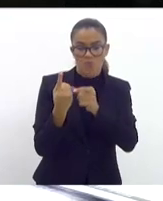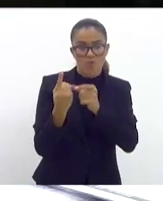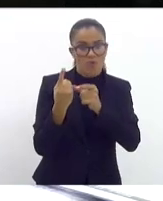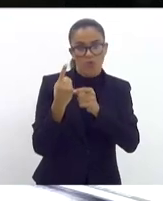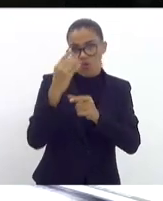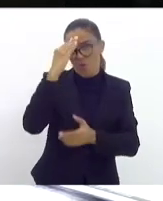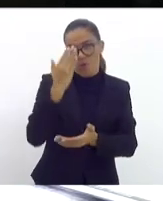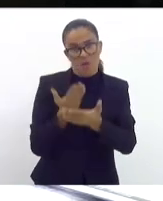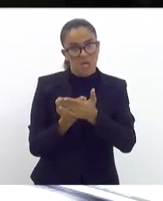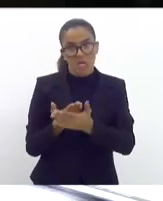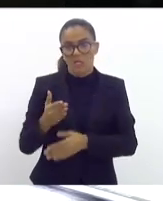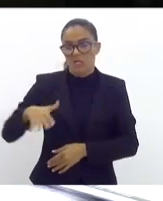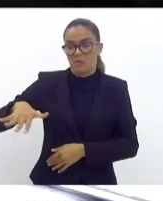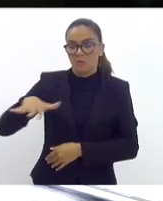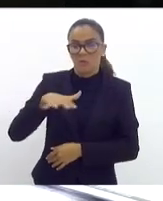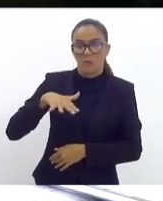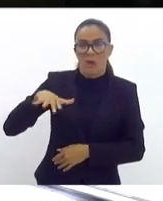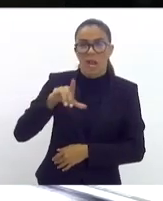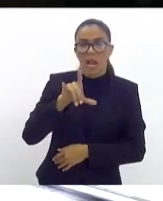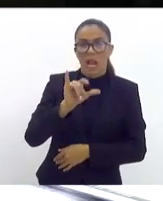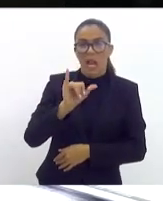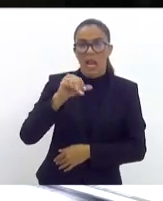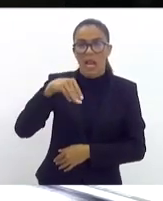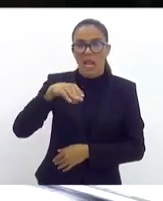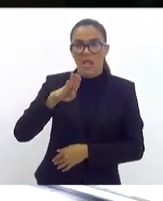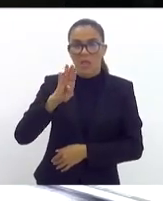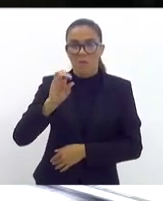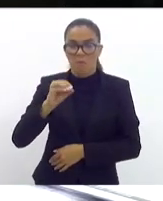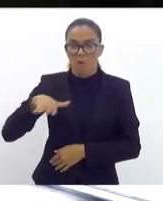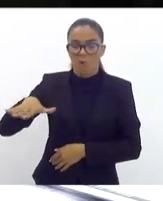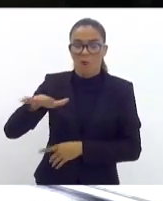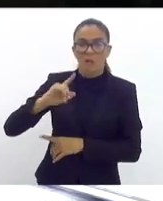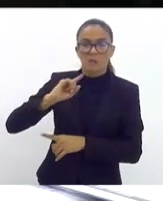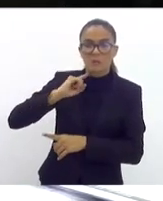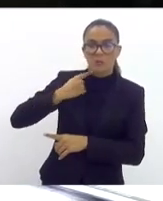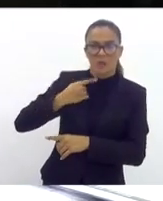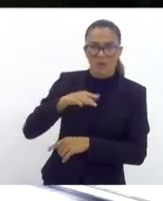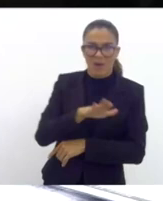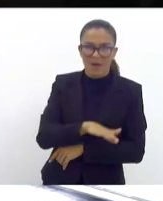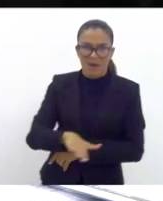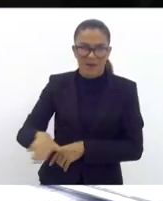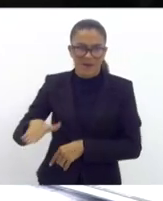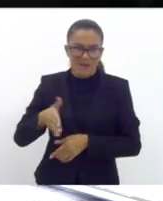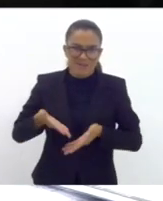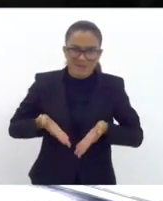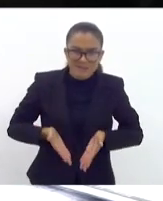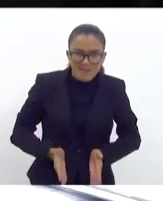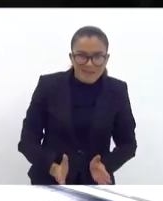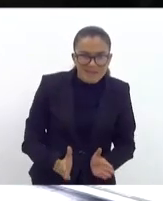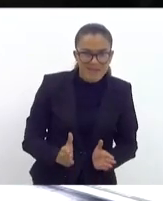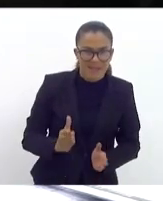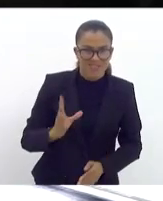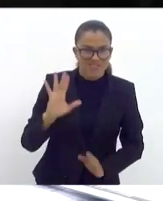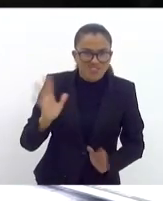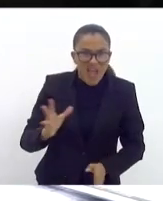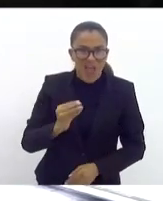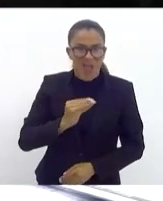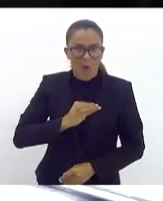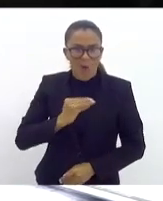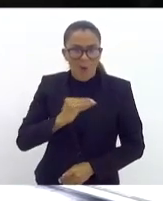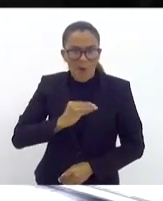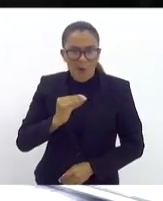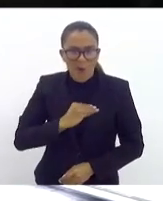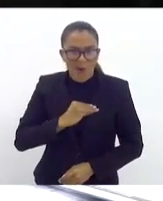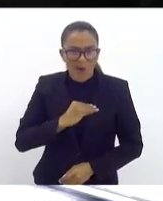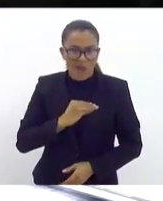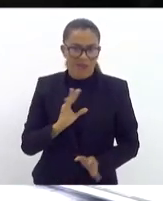mim eu custa-me crer que uma criança possa nascer pecadora um